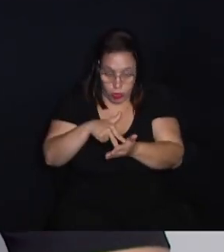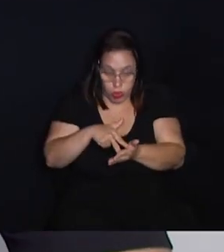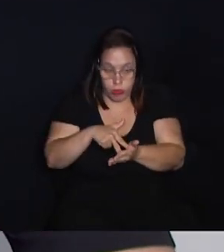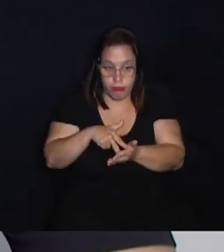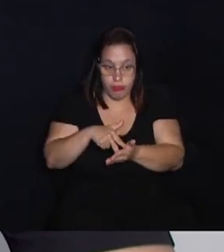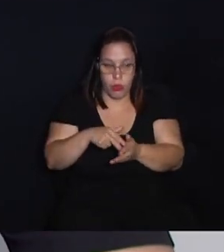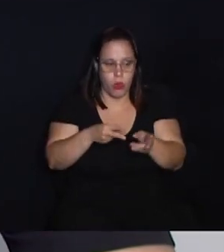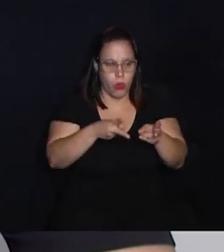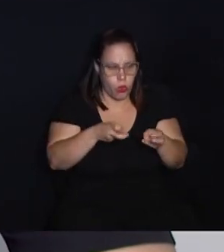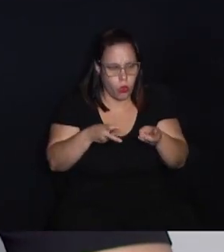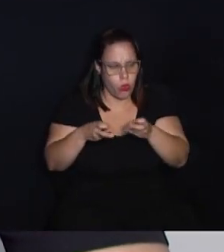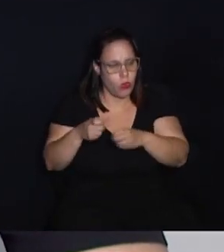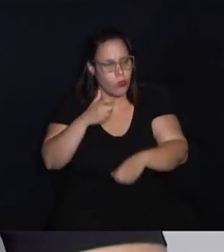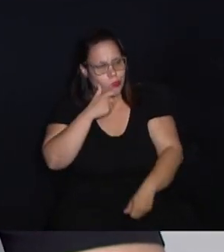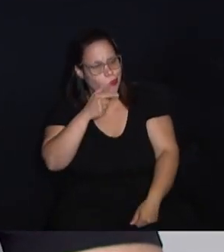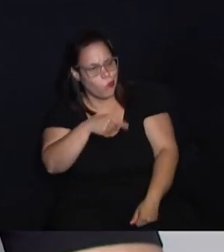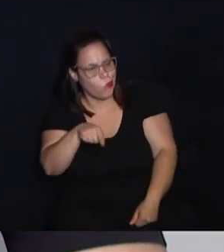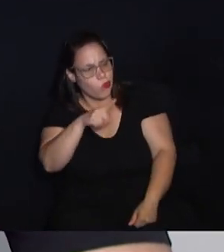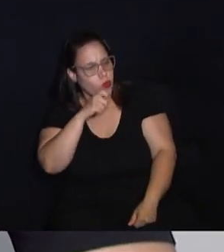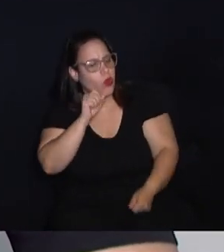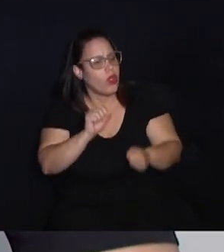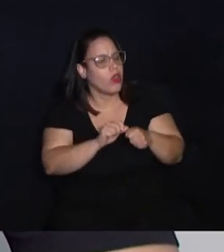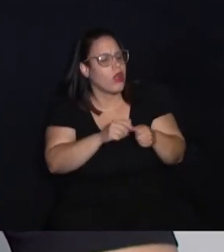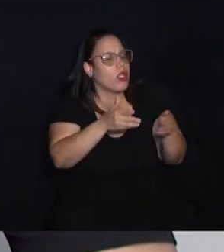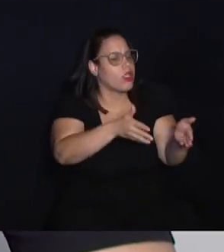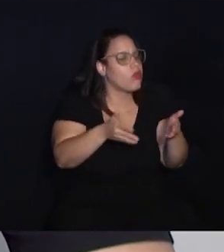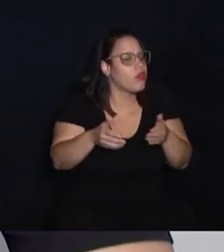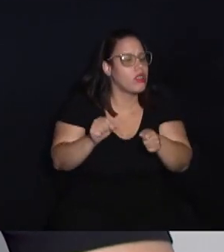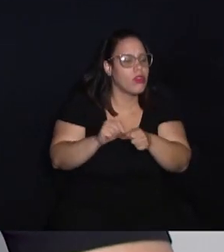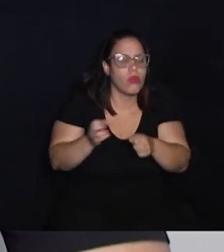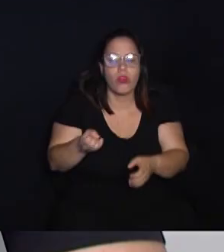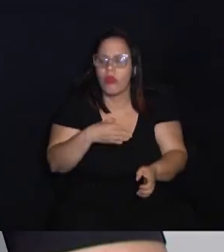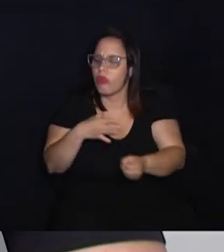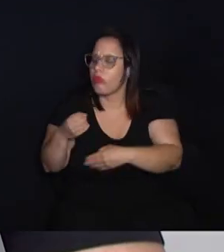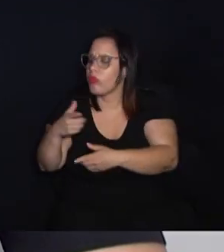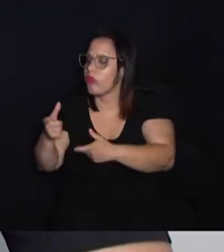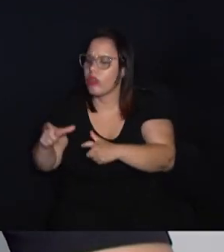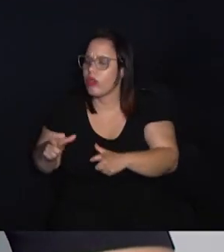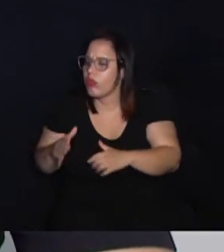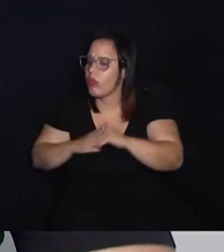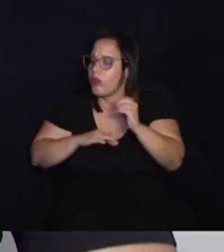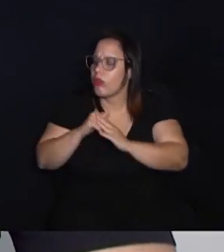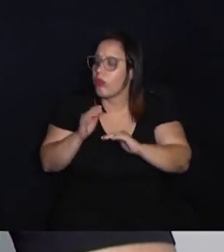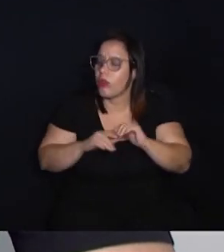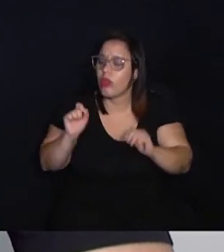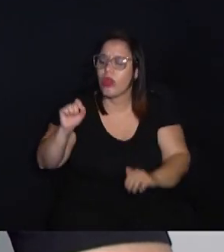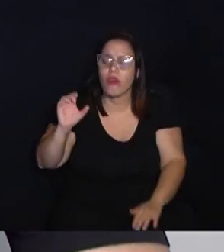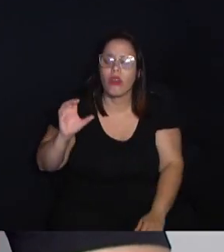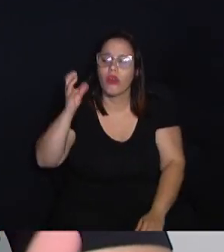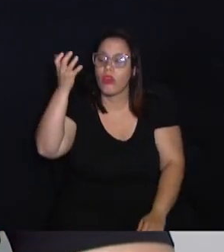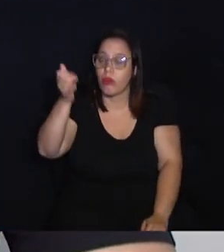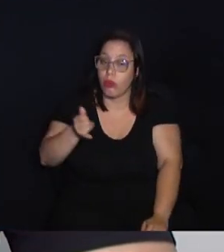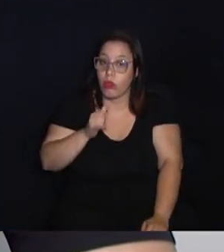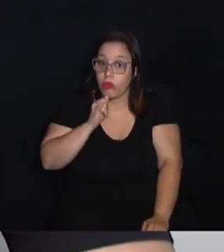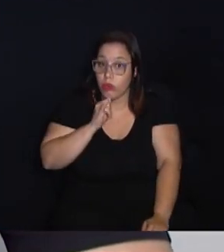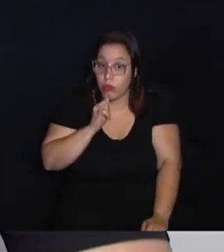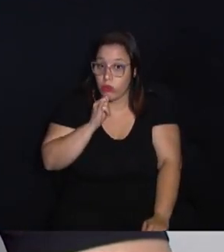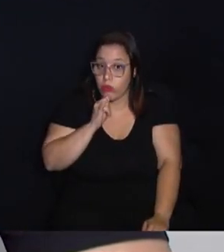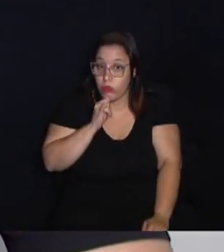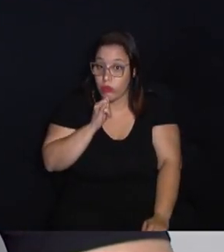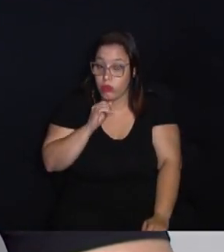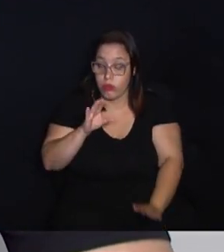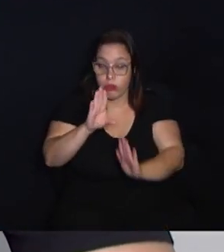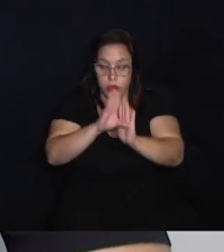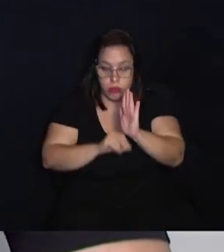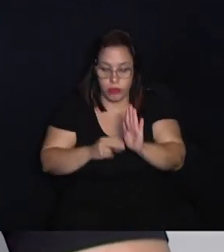preciso observar o que os meus concorrentes estão fazendo, o que tem de inovação na minha área, o que vai acontecer, como, por exemplo, as tendências